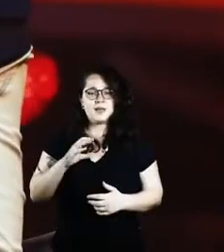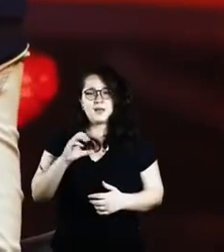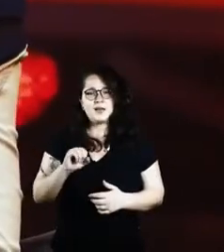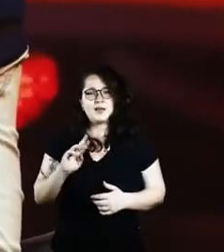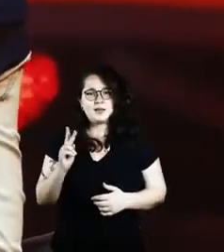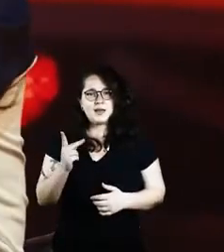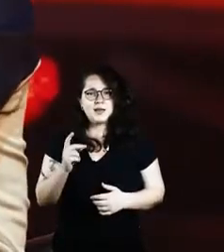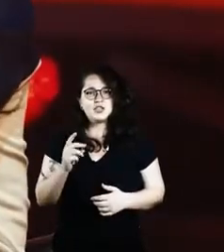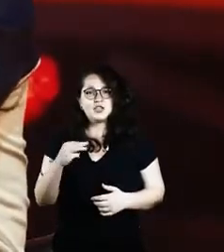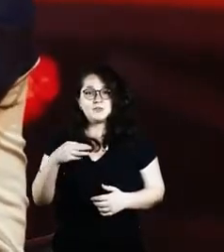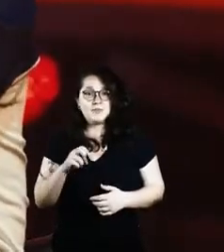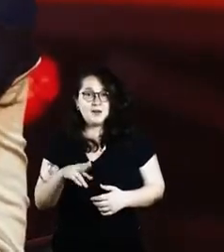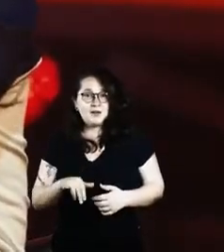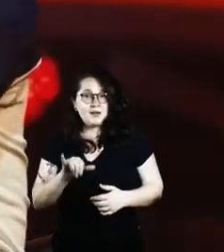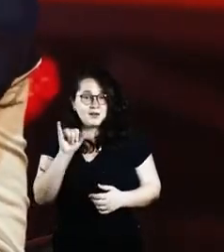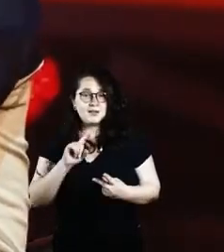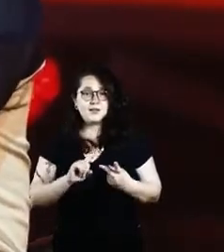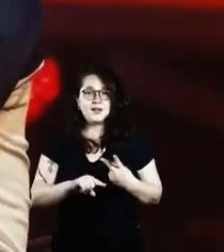Kuleisi,